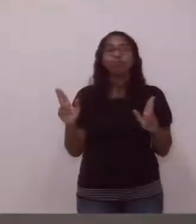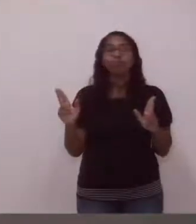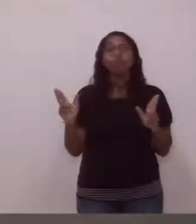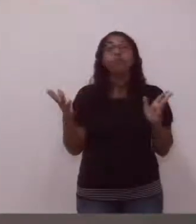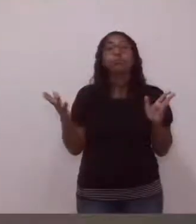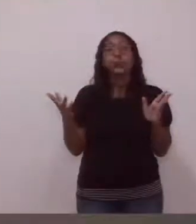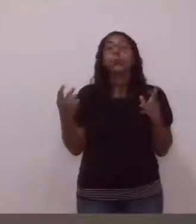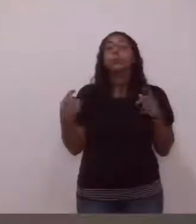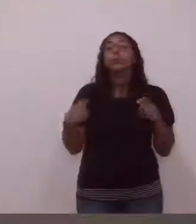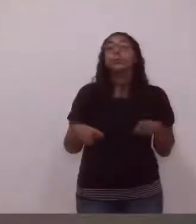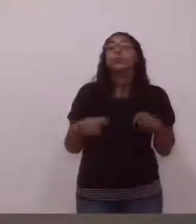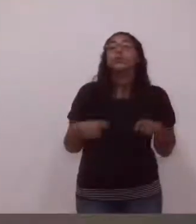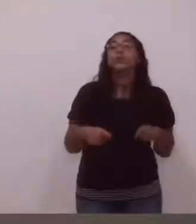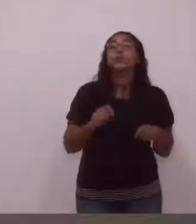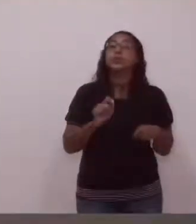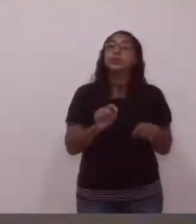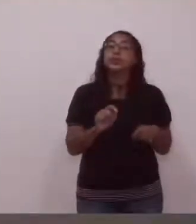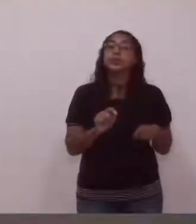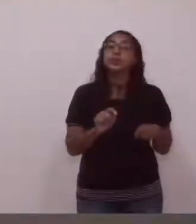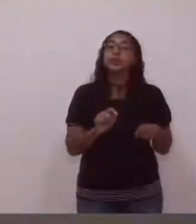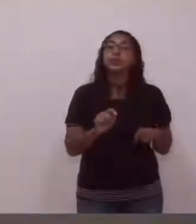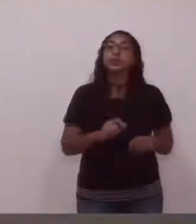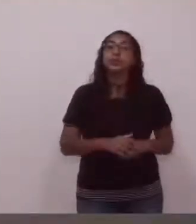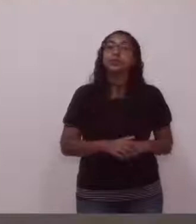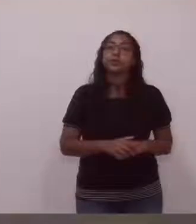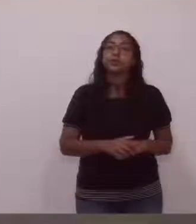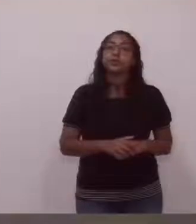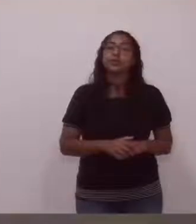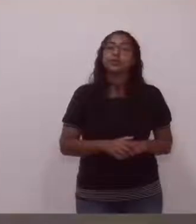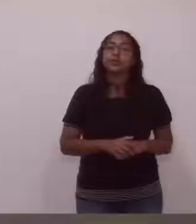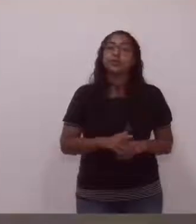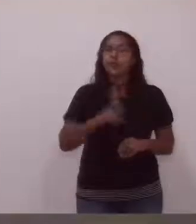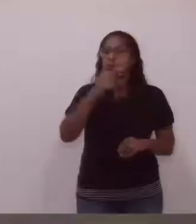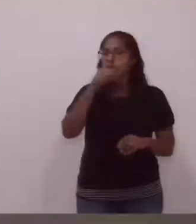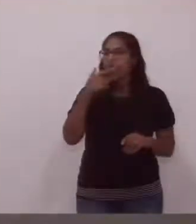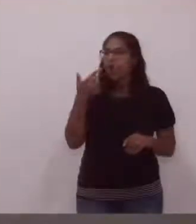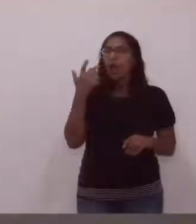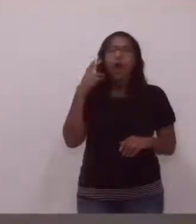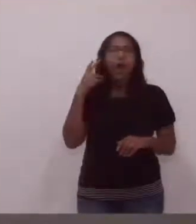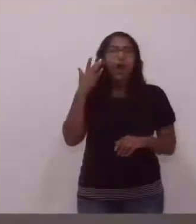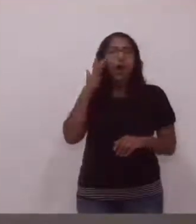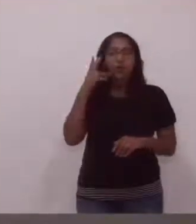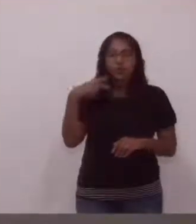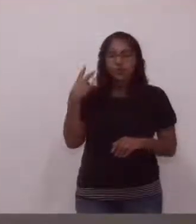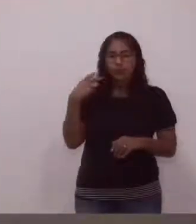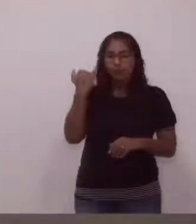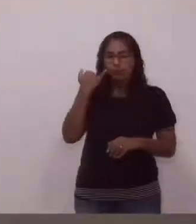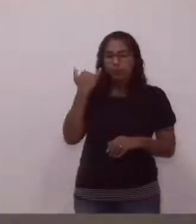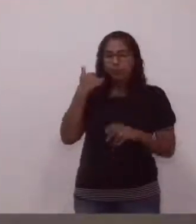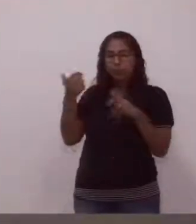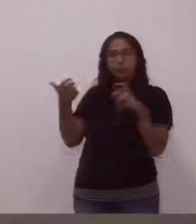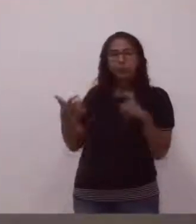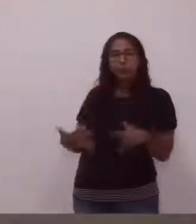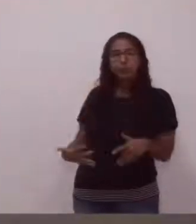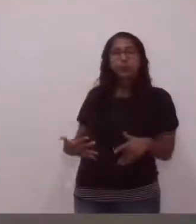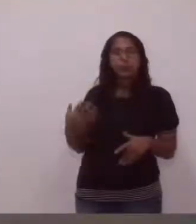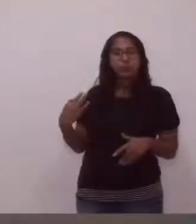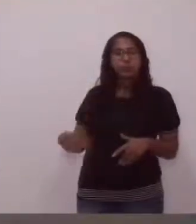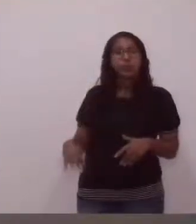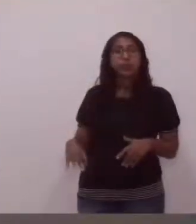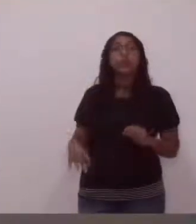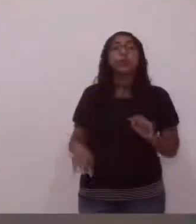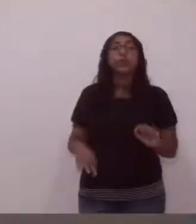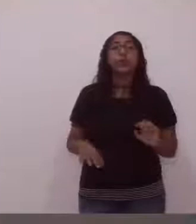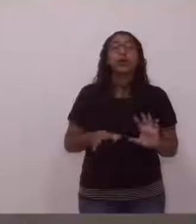as faltas, e aquilo que alguém falou aqui, se eu não me engano foi a vereadora Ana, que falta